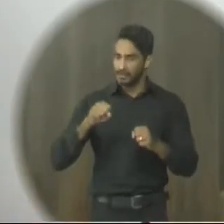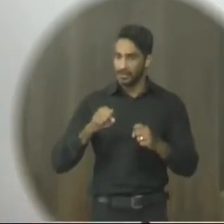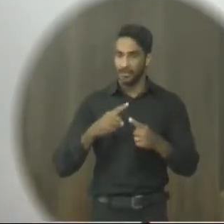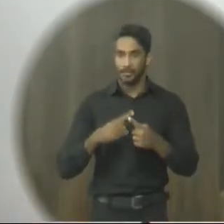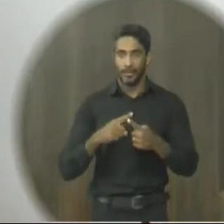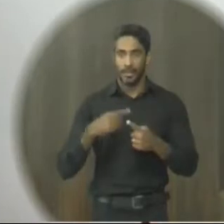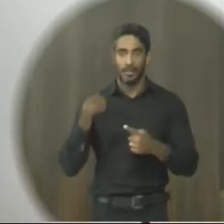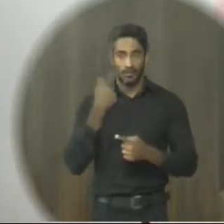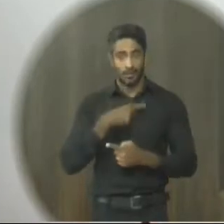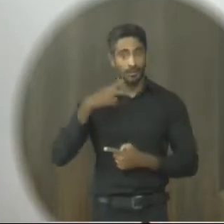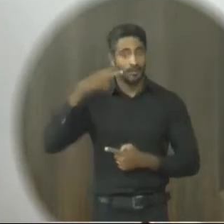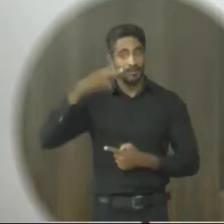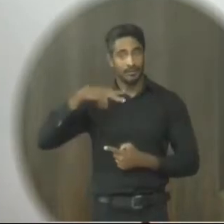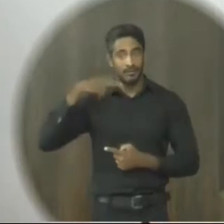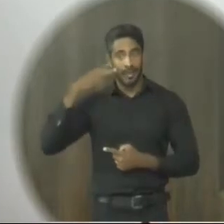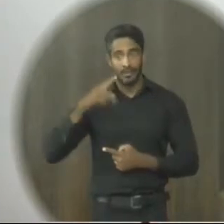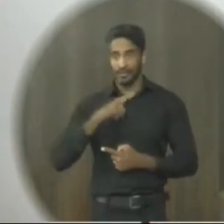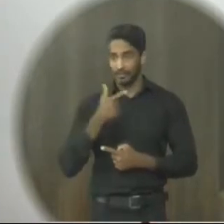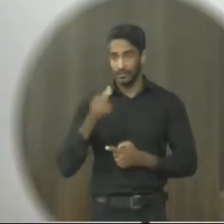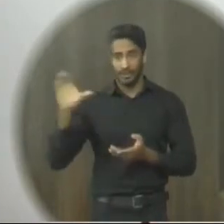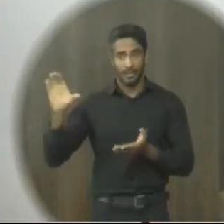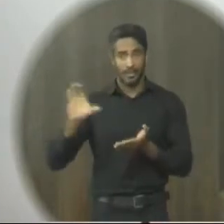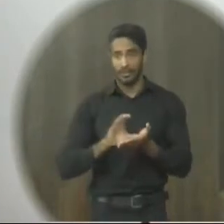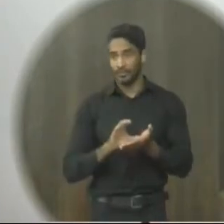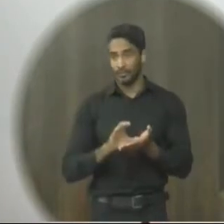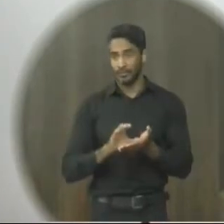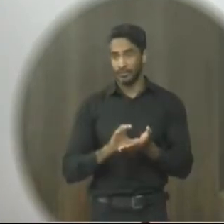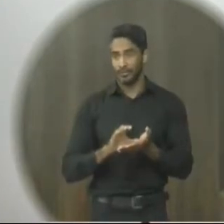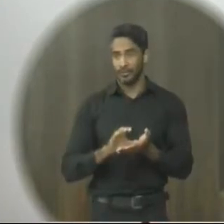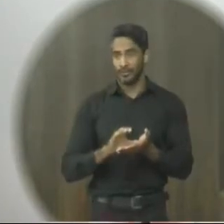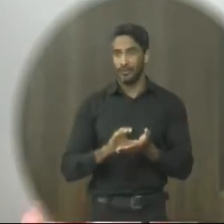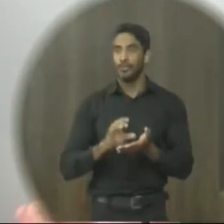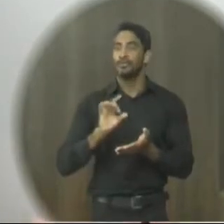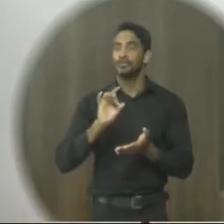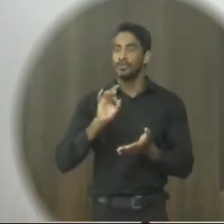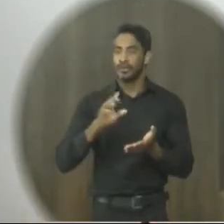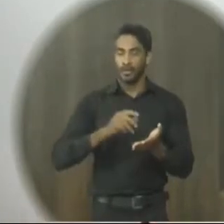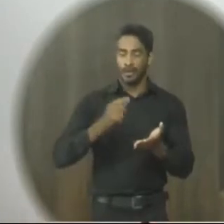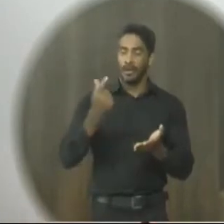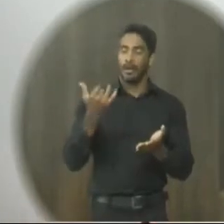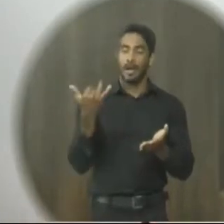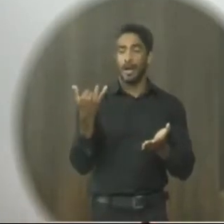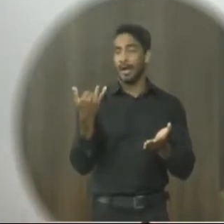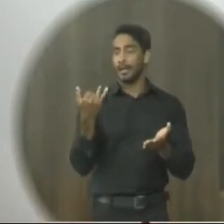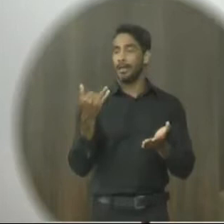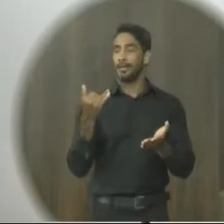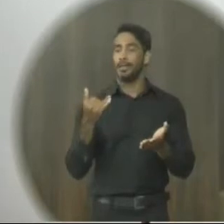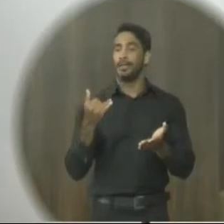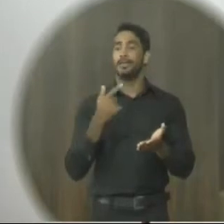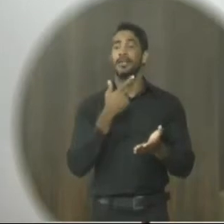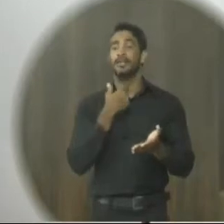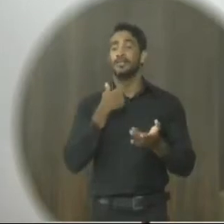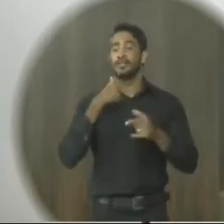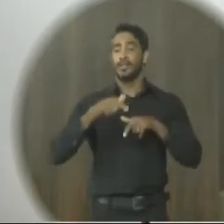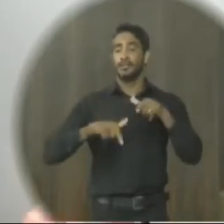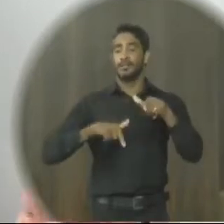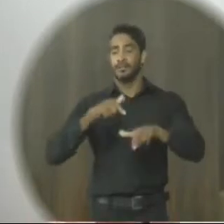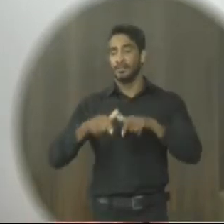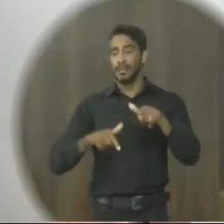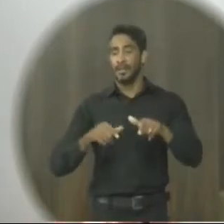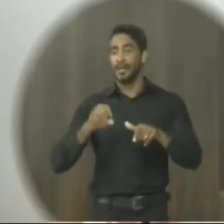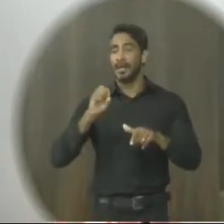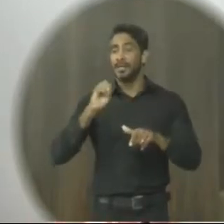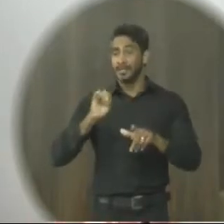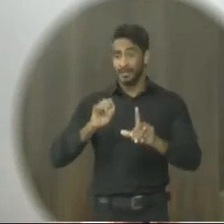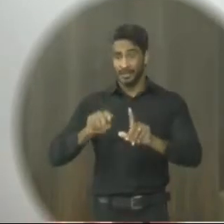nós, vereadores, nós não temos recurso, não. Nós só temos a caneta na mão e vontade de trabalhar. Mas se